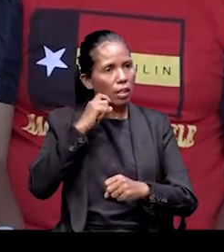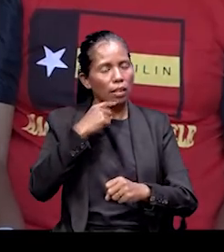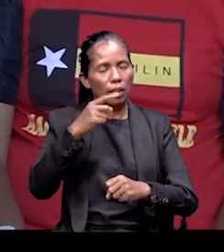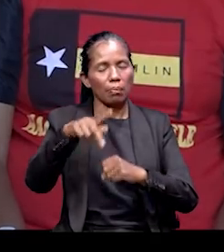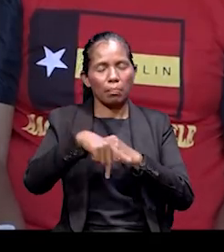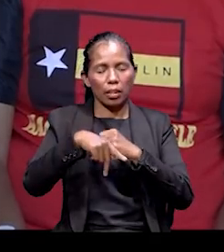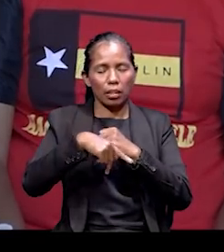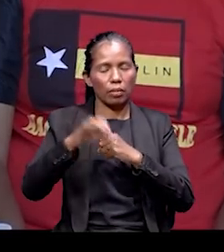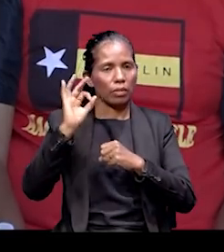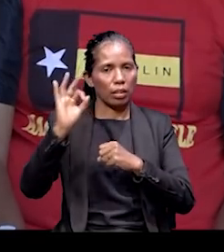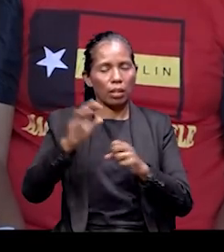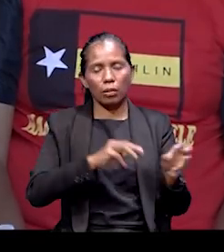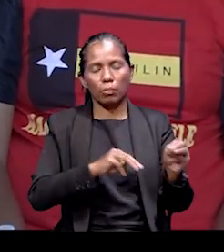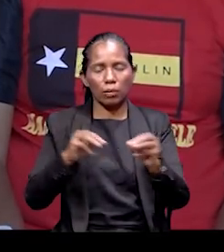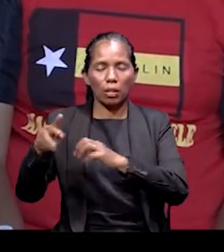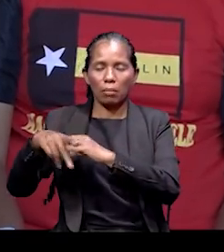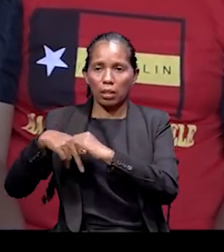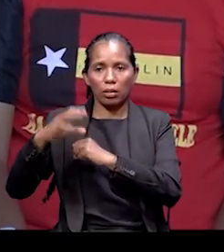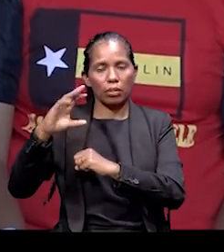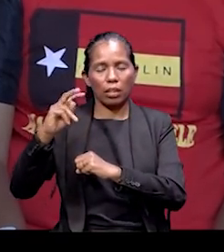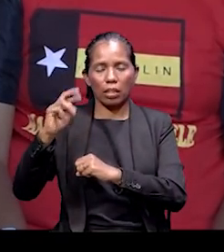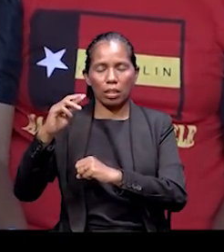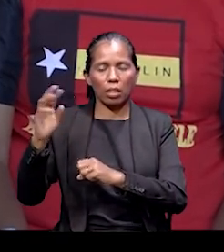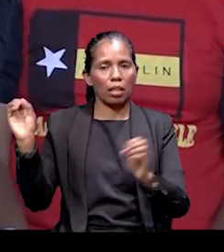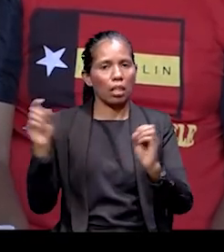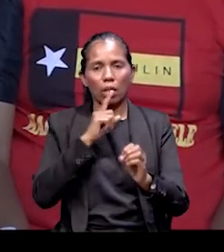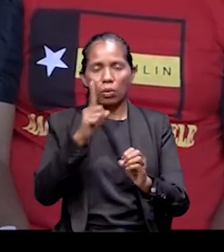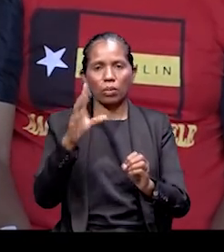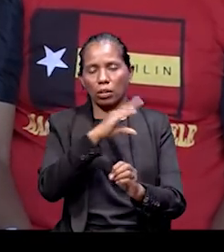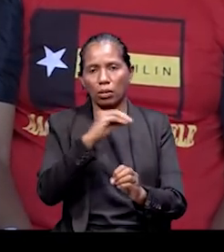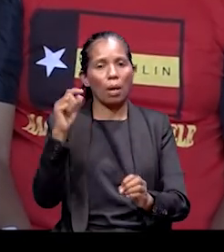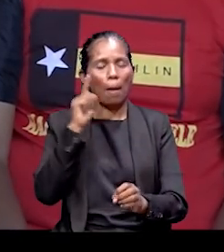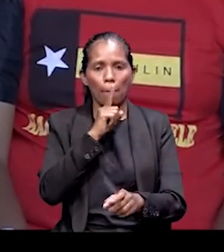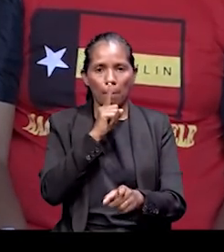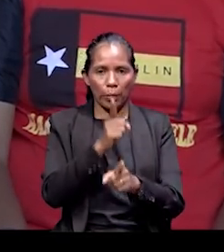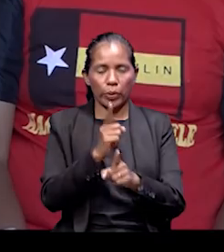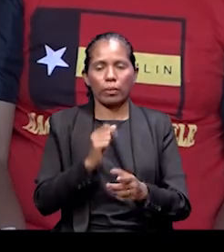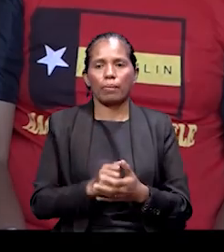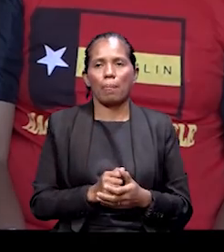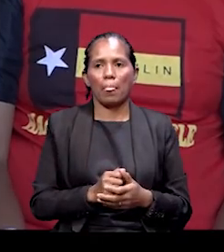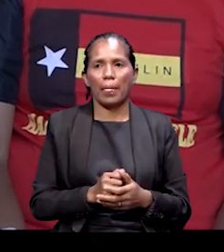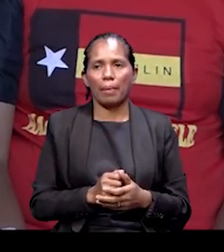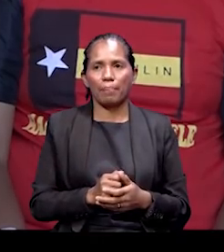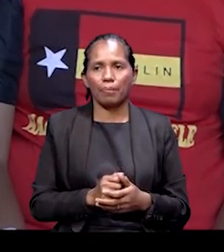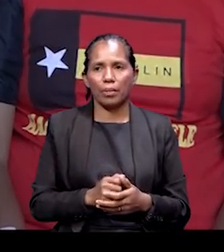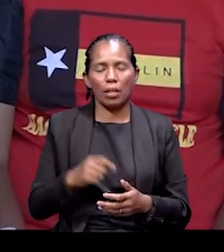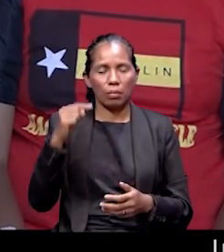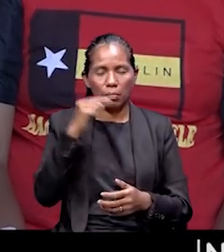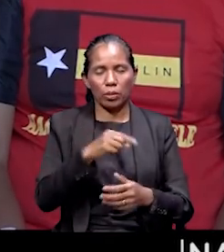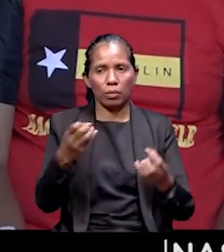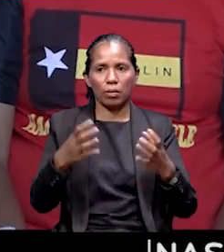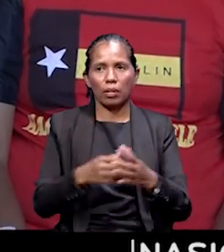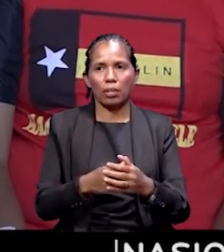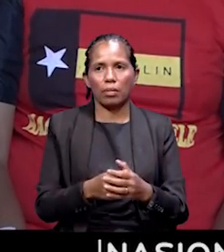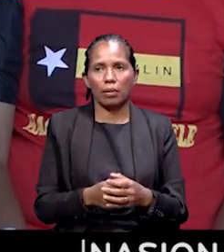haula afiliação ba partido CNRT, mas bem ne la los no bosa. Ne a turma mão sanana, kata Júlio ne alo política, ne maka má